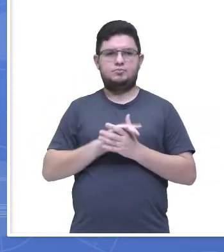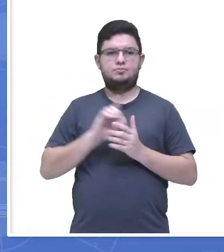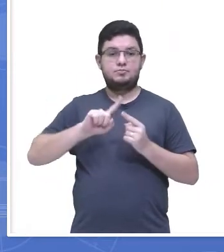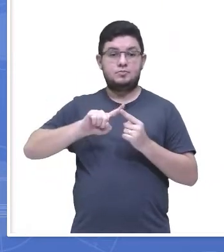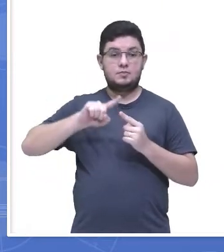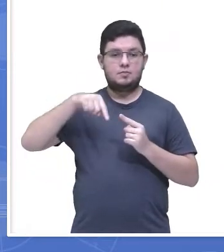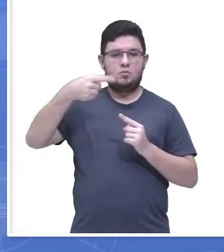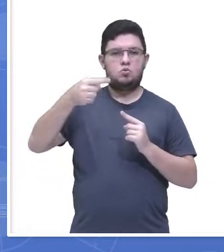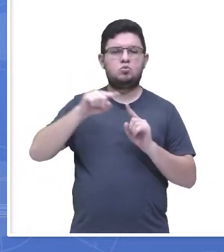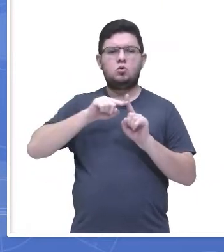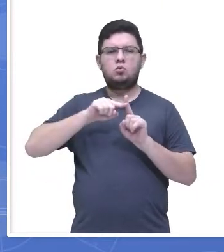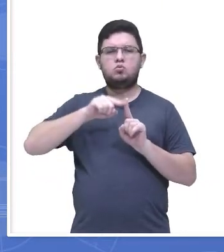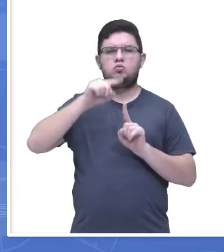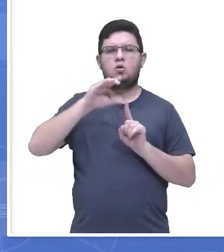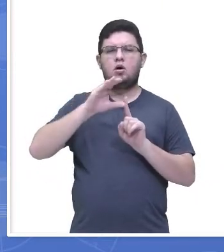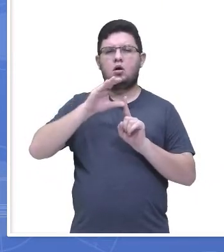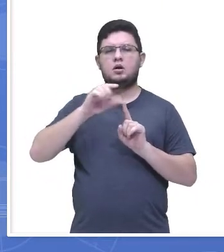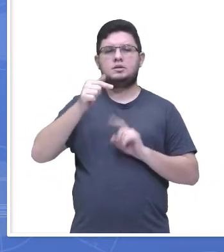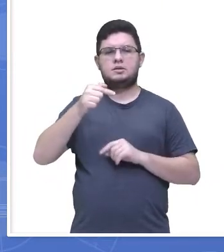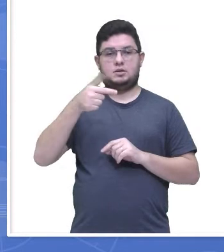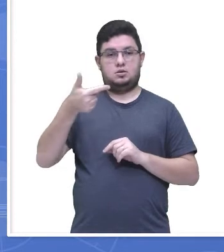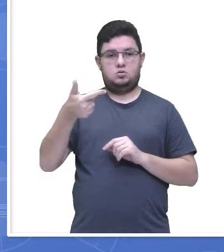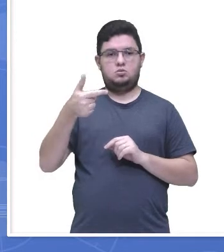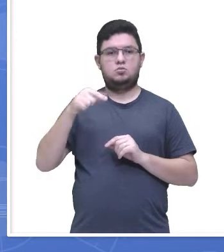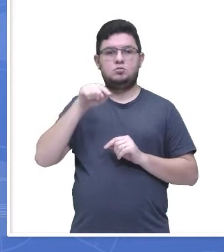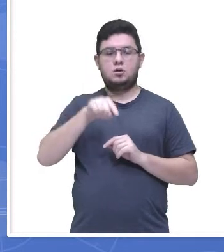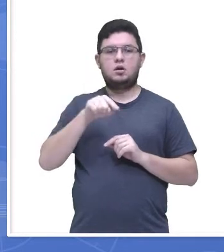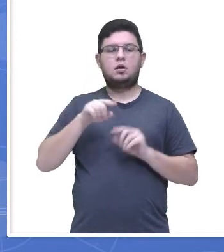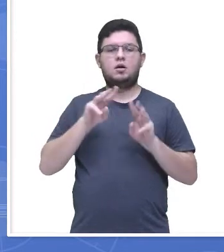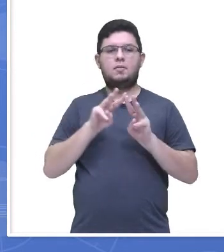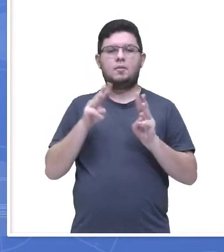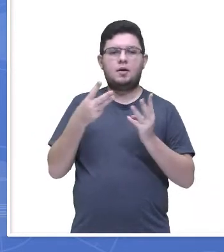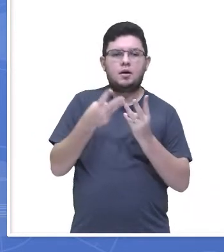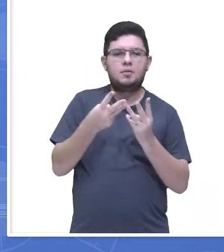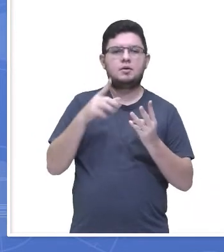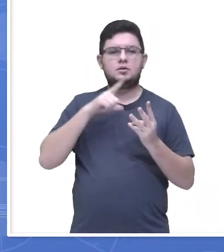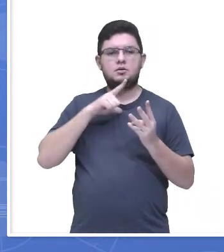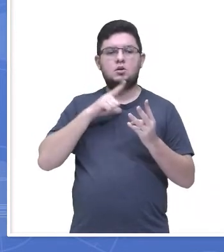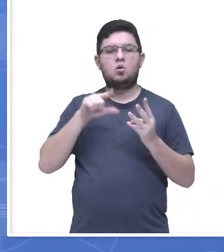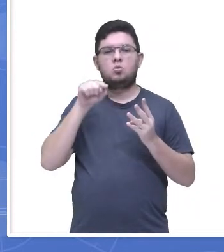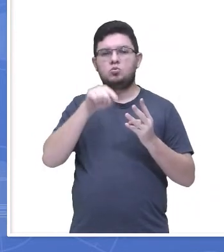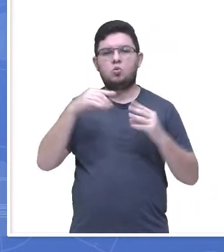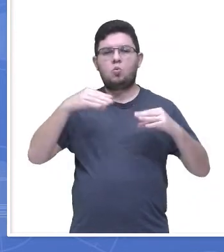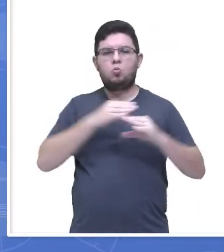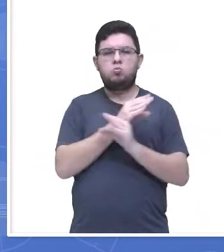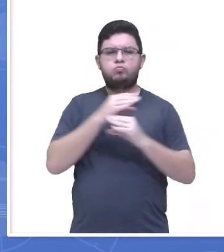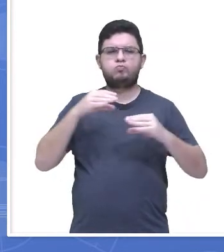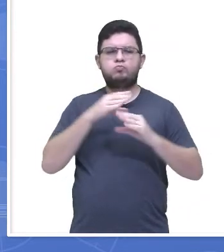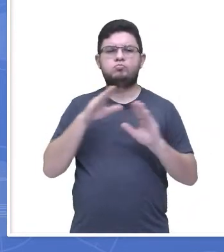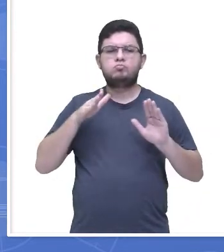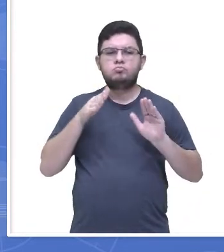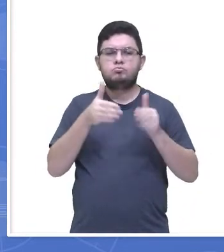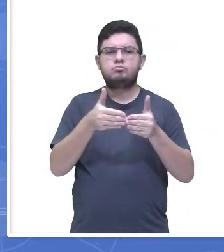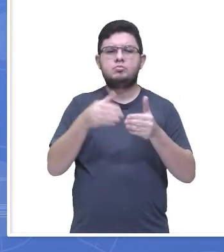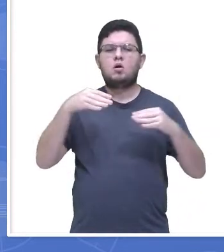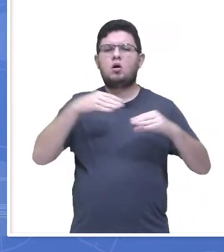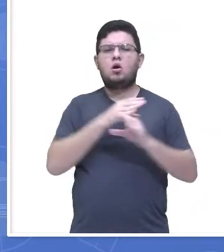Riquelme colocou também a letra A. Acho que já está repetindo aí as nossas participações, né? Então, vamos para a correção dessa questão, tá,